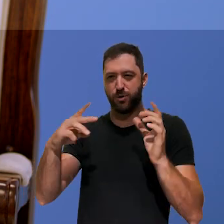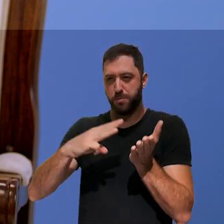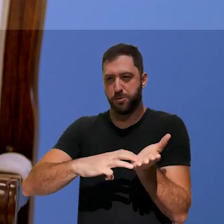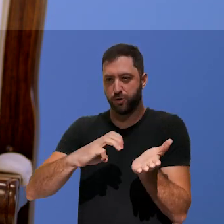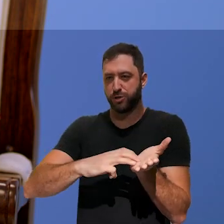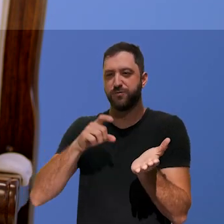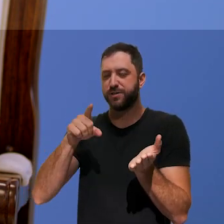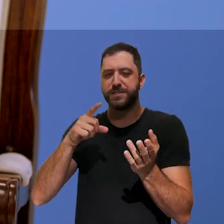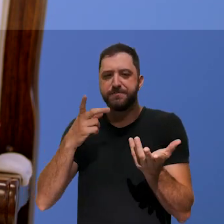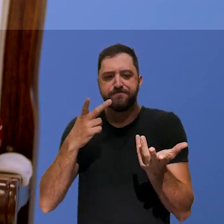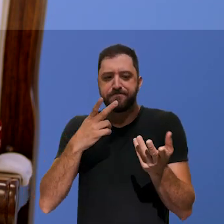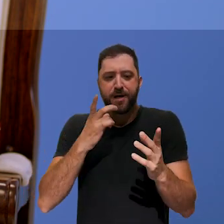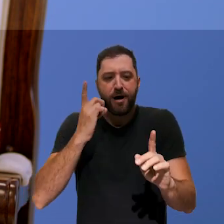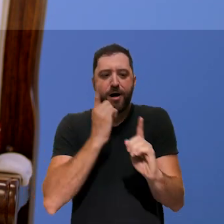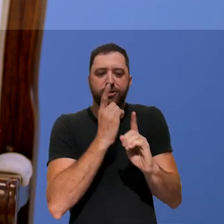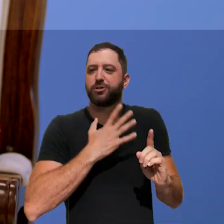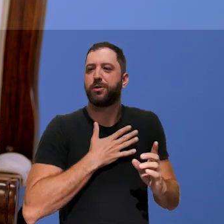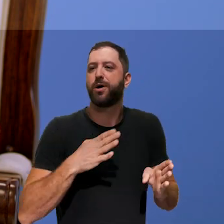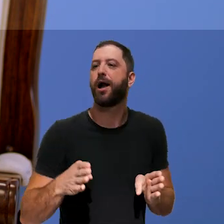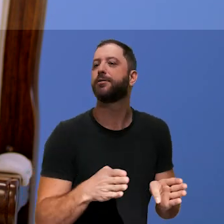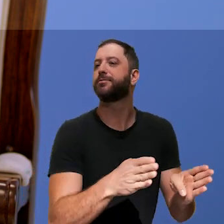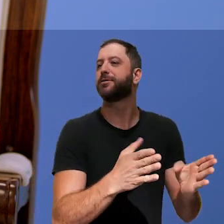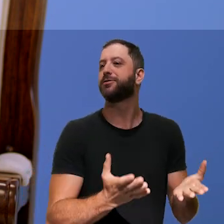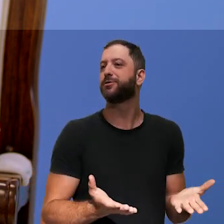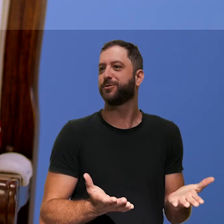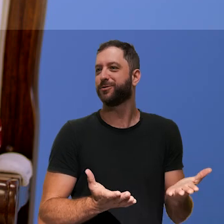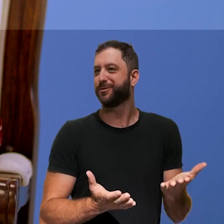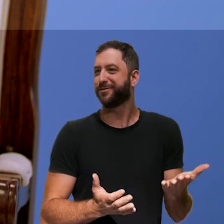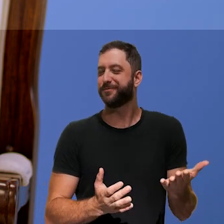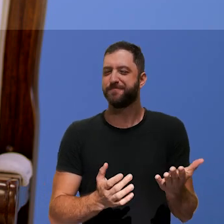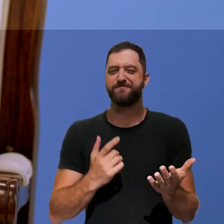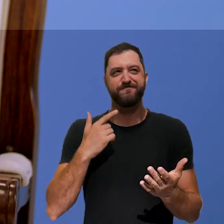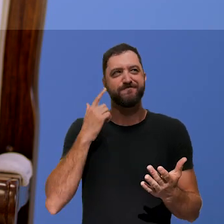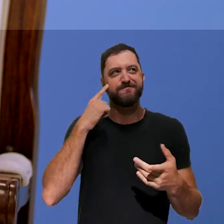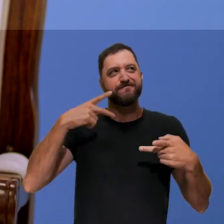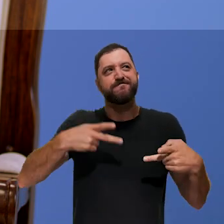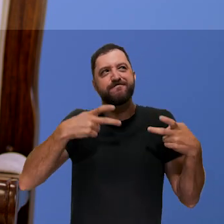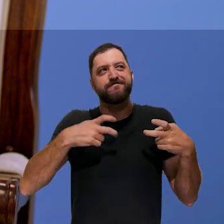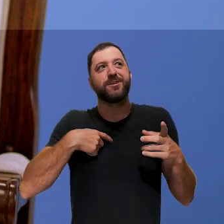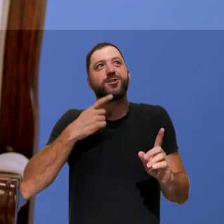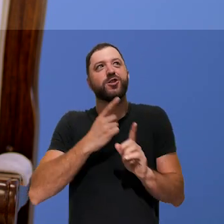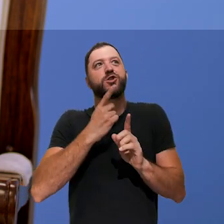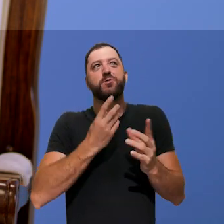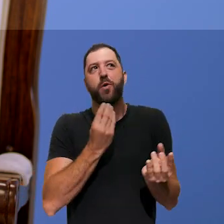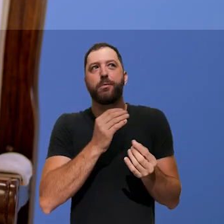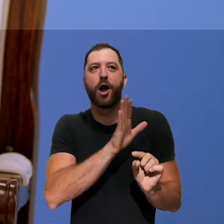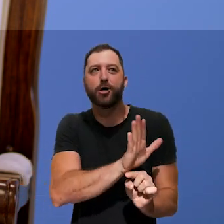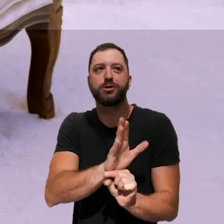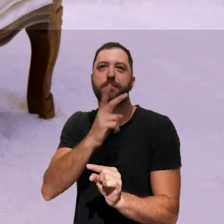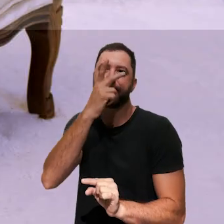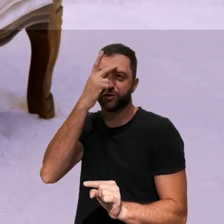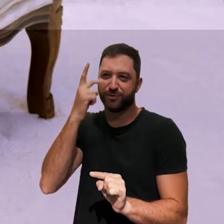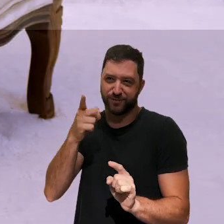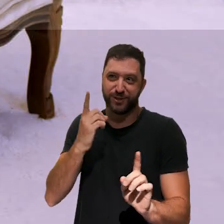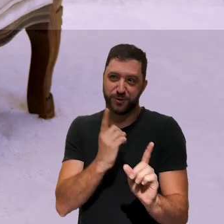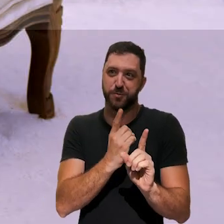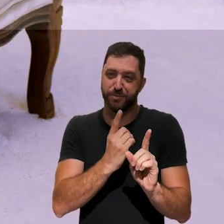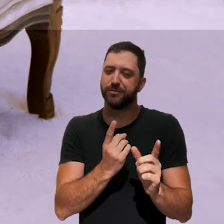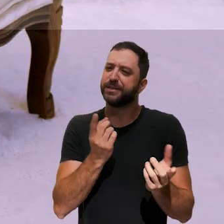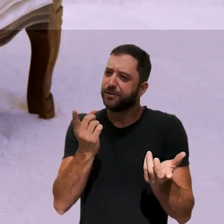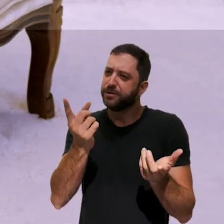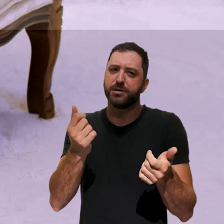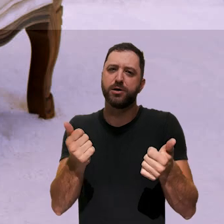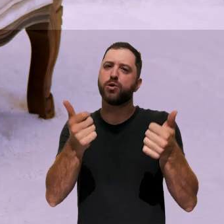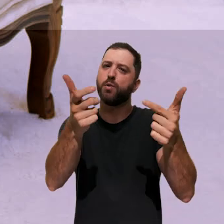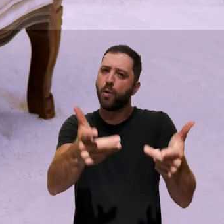Quando você falou, encontrei meu caminho, eu agora então sei como fazer para ajudar as pessoas. Queria que você falasse mais